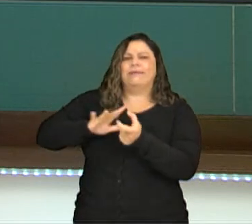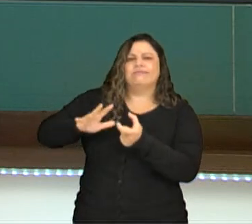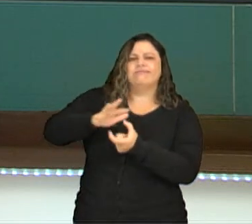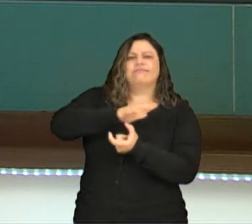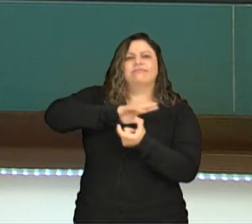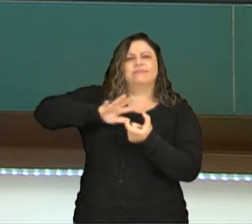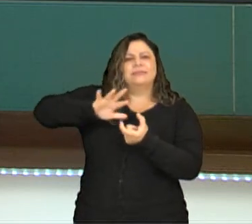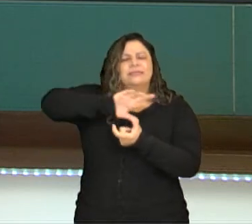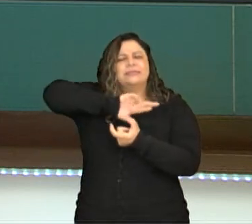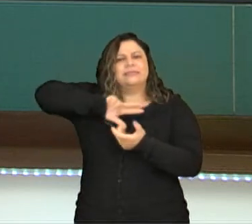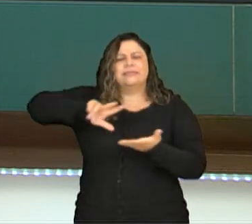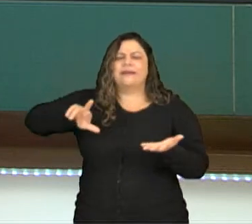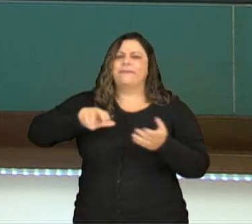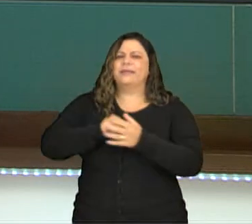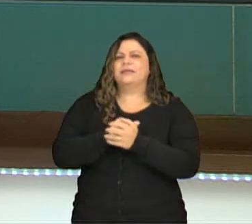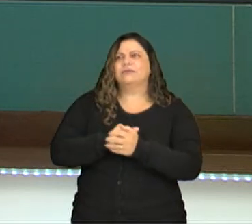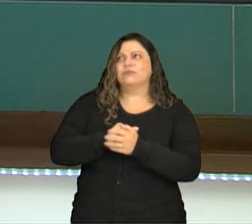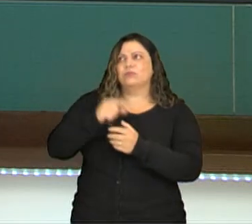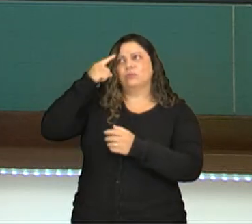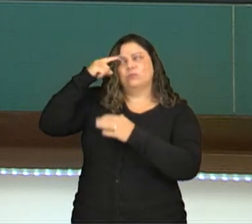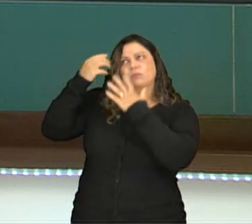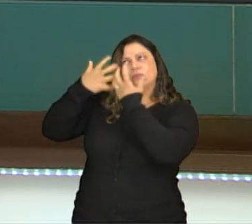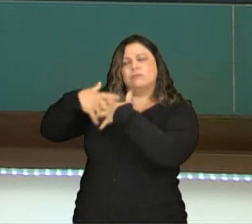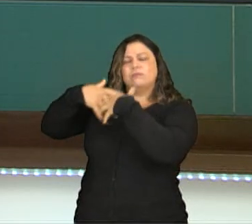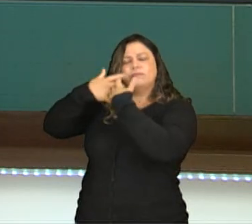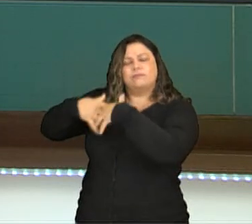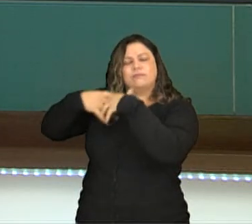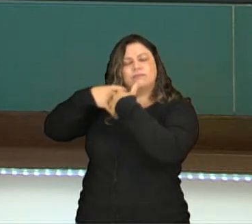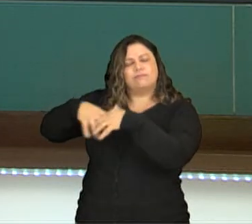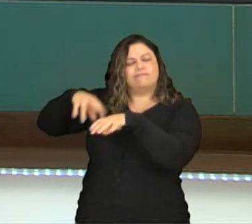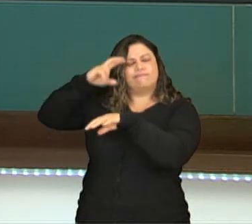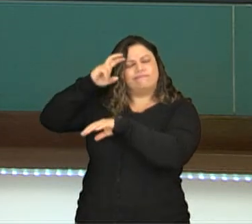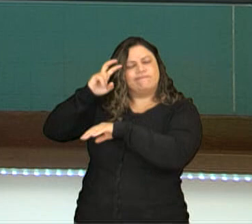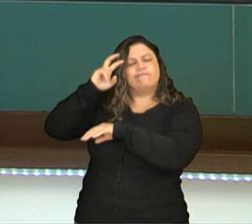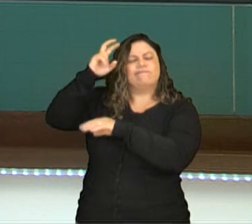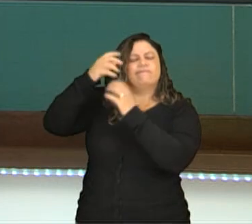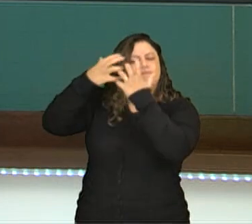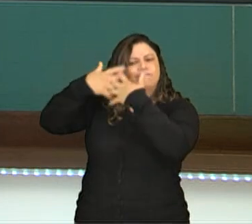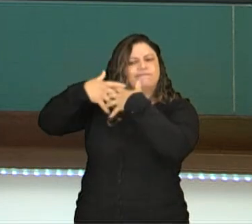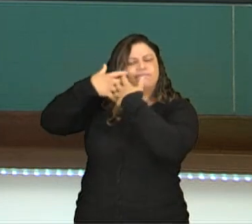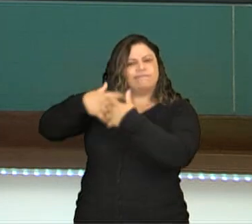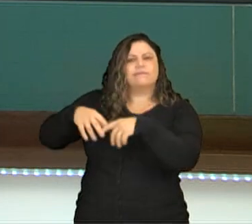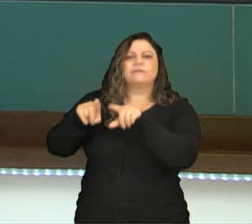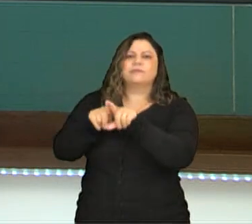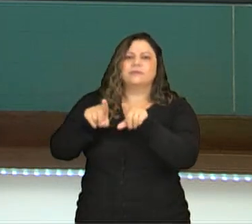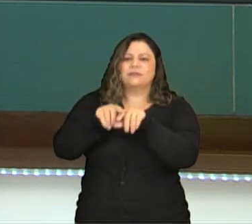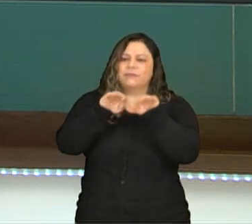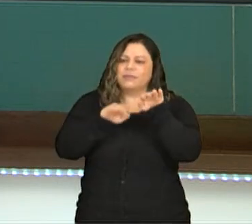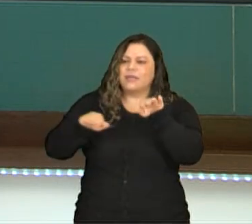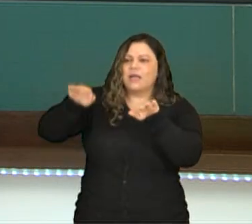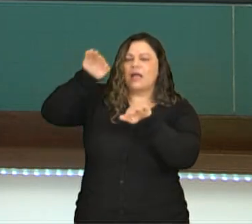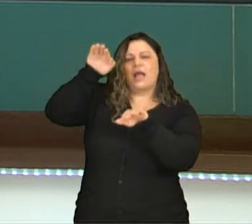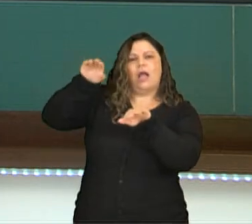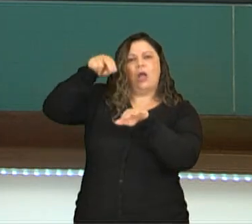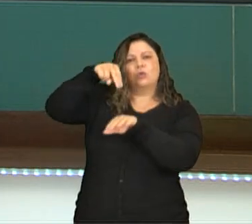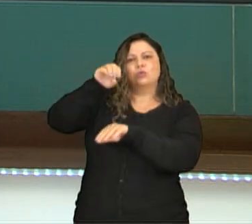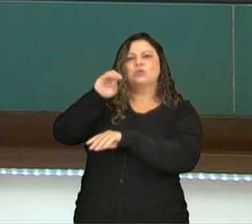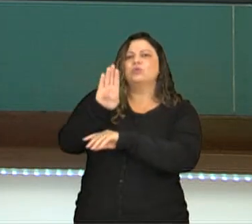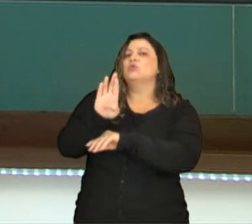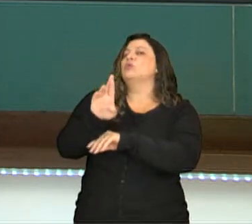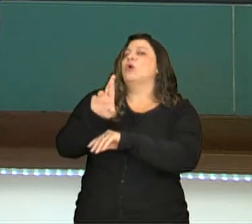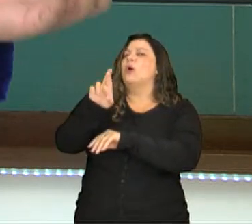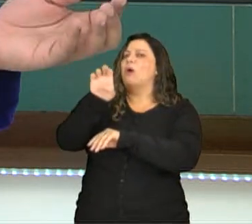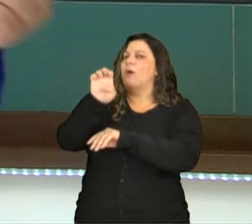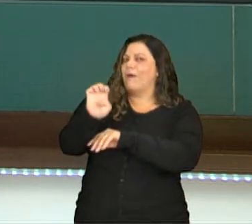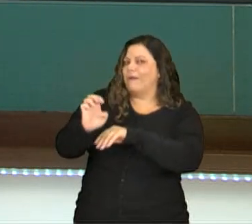esse aspecto intelectual e agora mais deflagrado, por exemplo, entre a nobreza, entre outras pessoas que